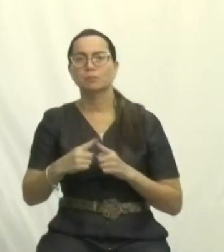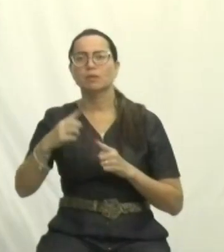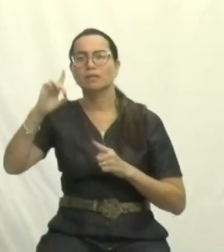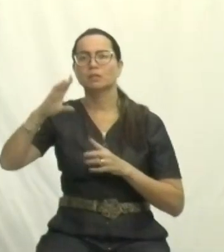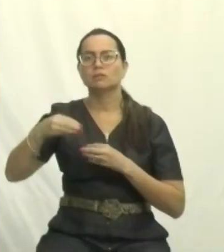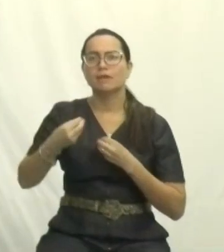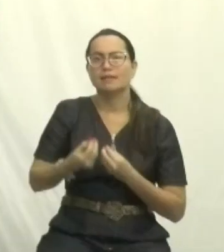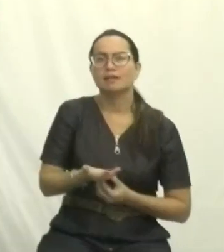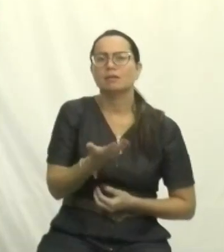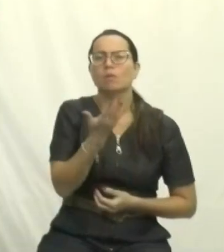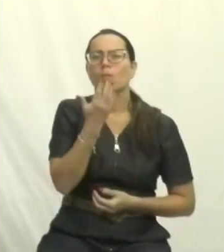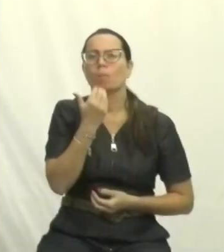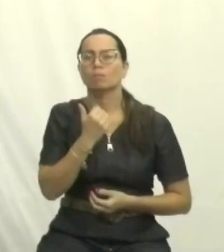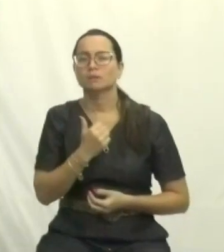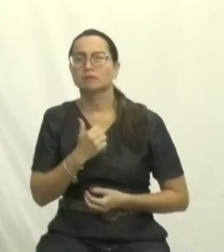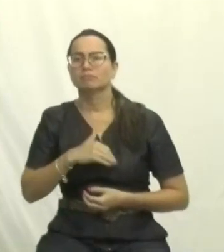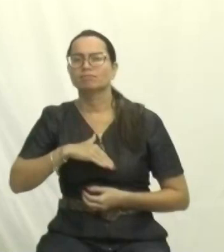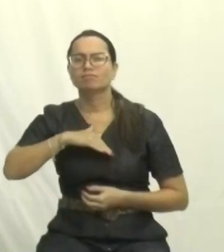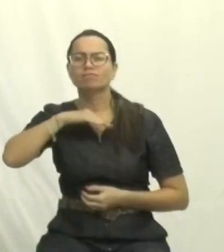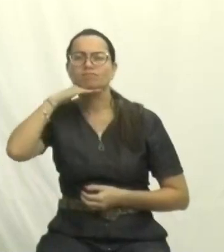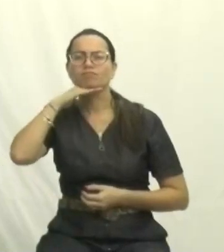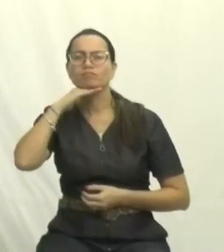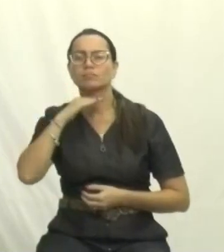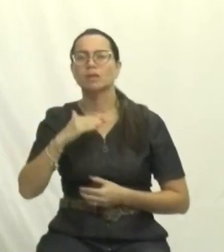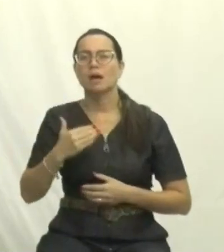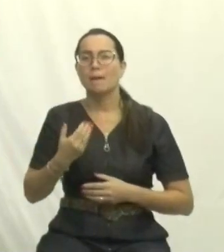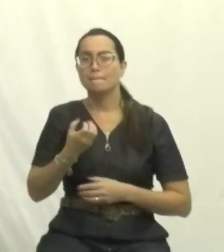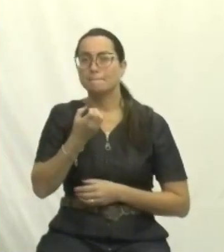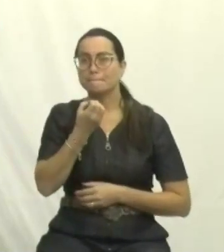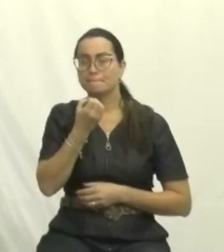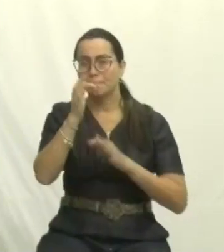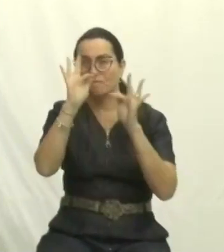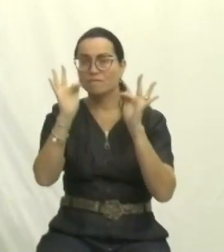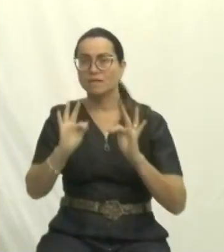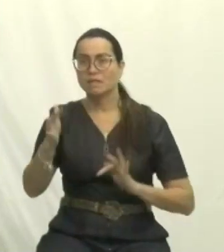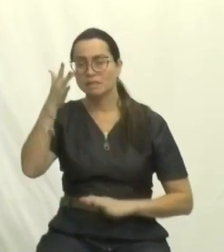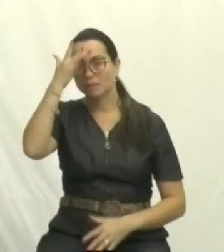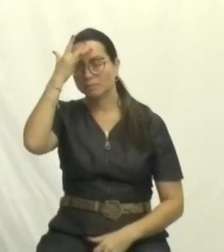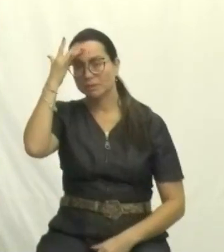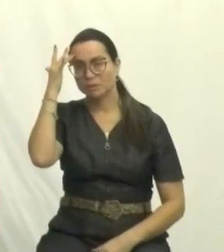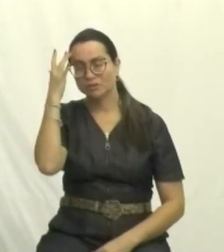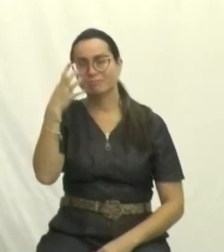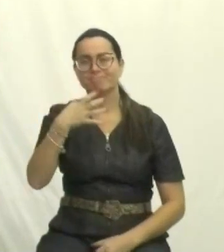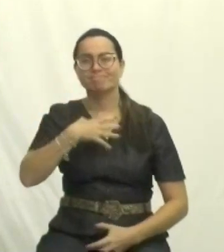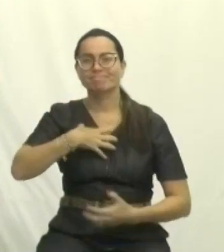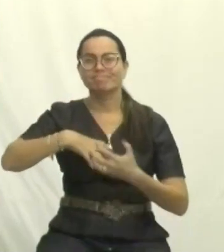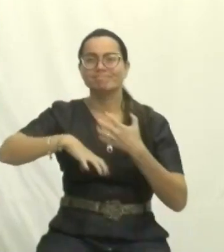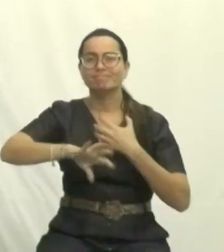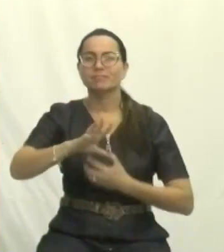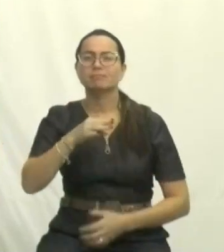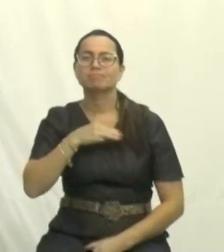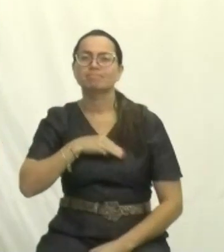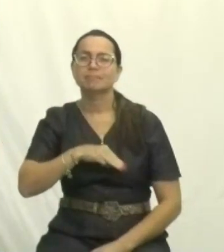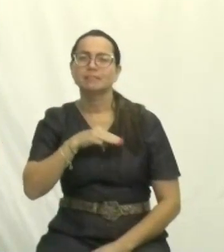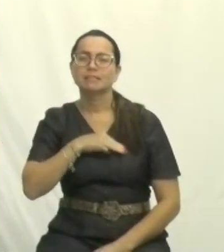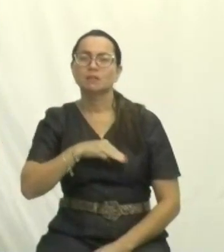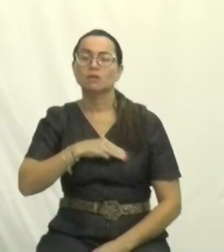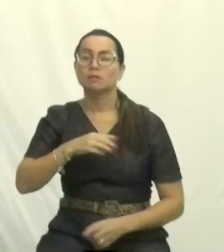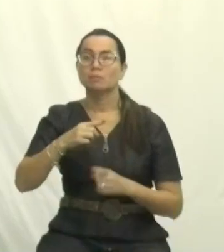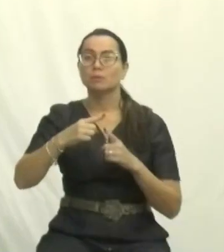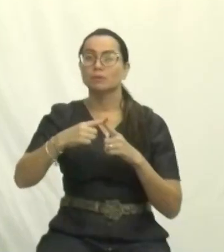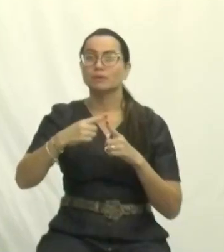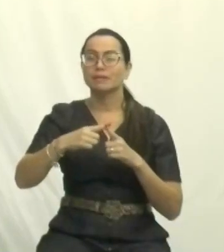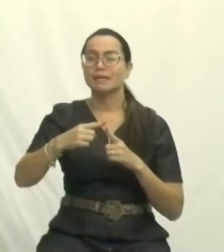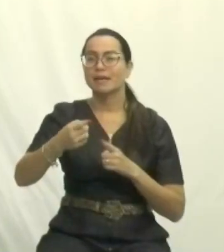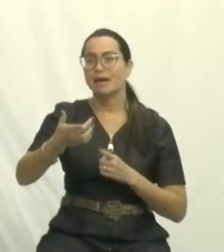os misericordiosos, porque eles alcançarão misericórdia. Bem-aventurados os puros de coração, porque eles verão a